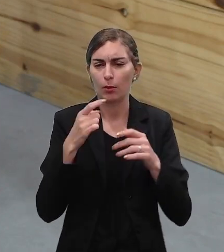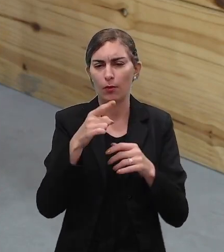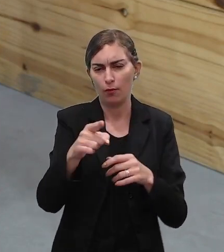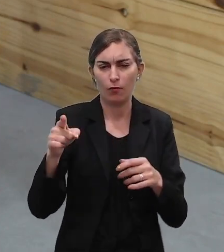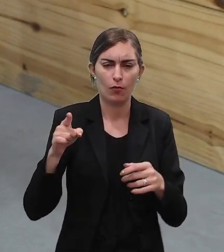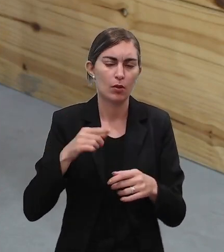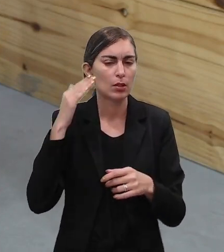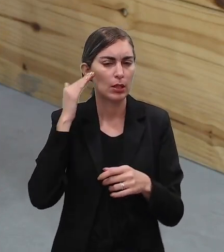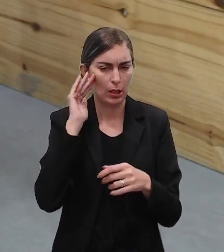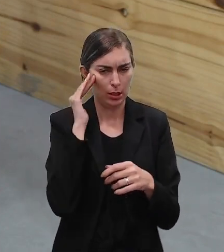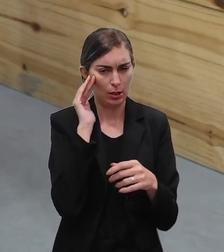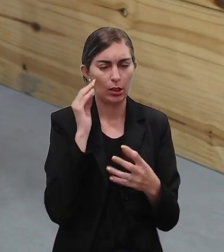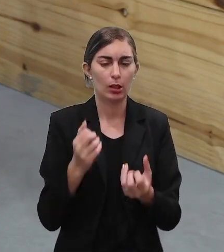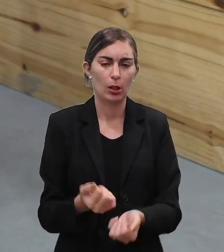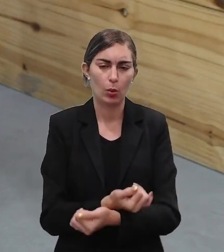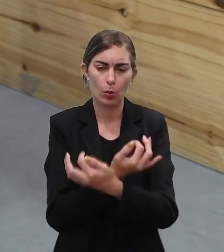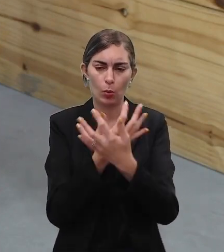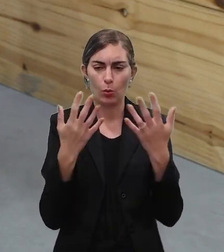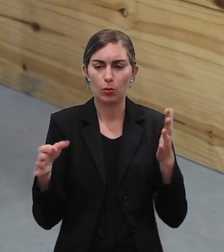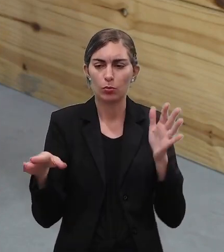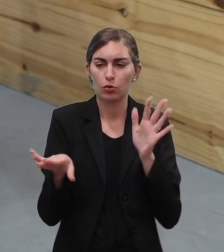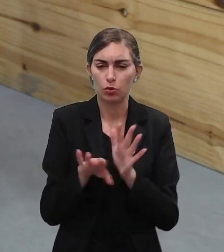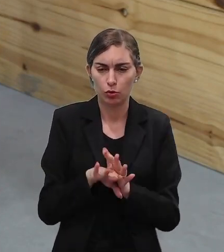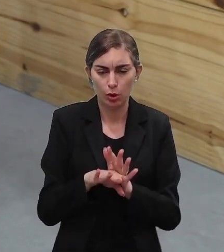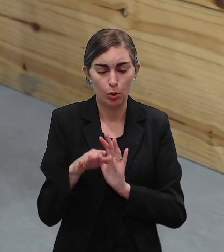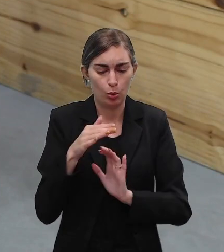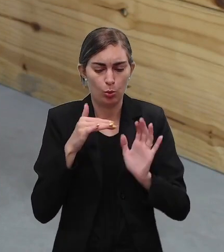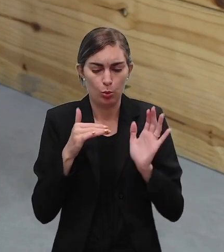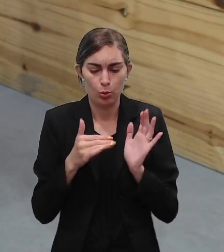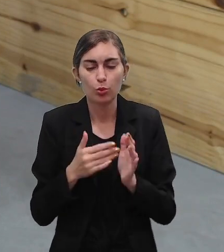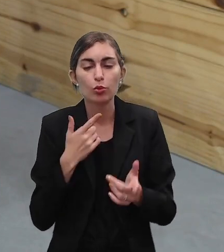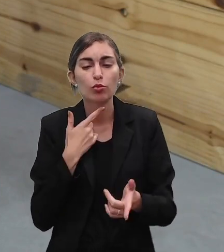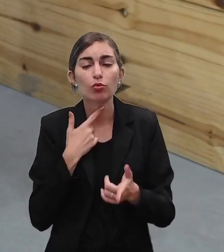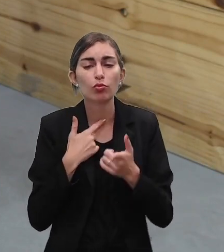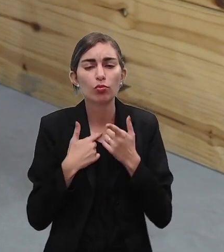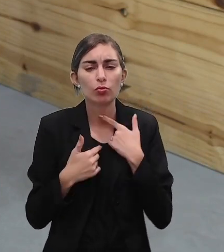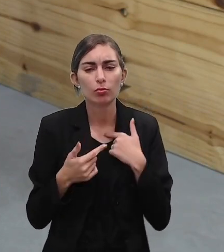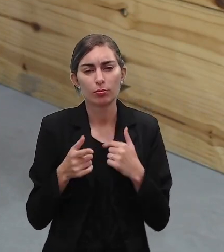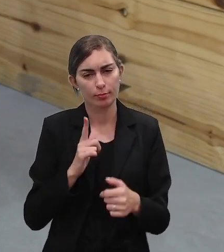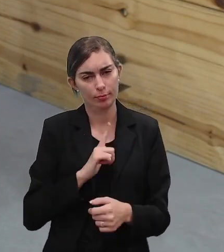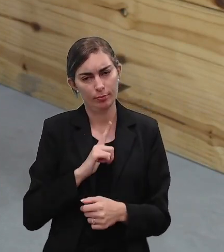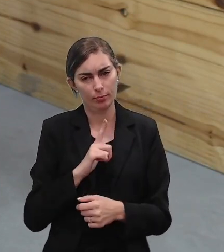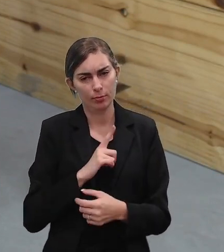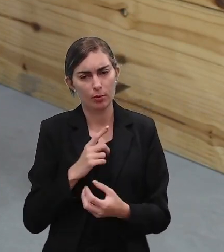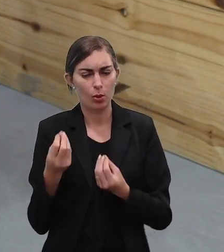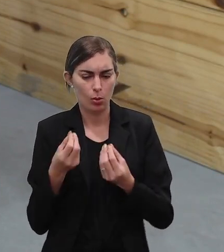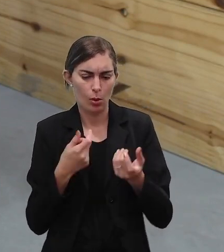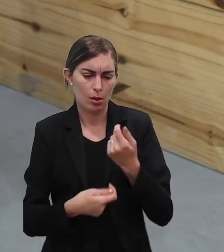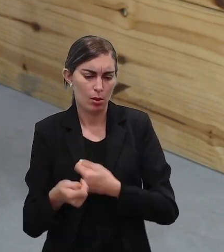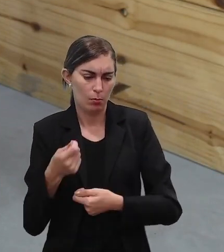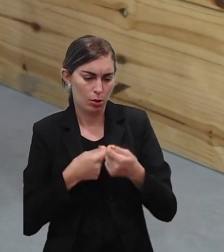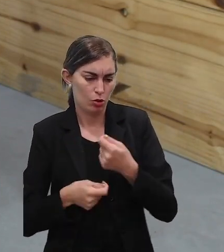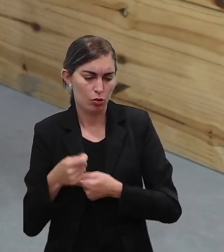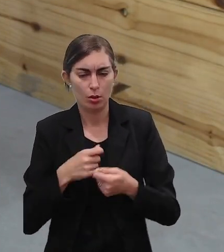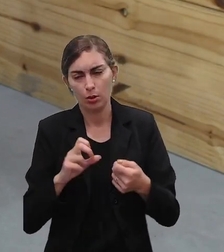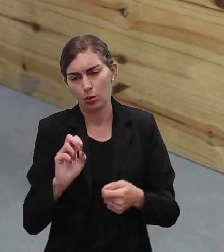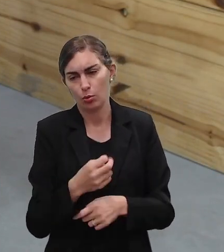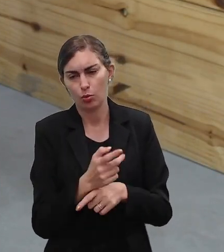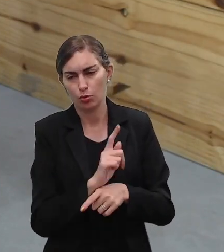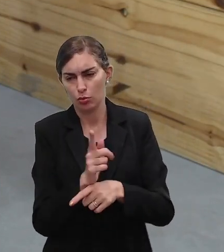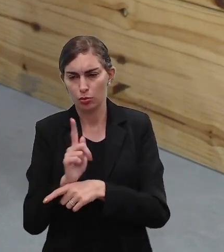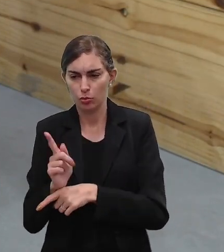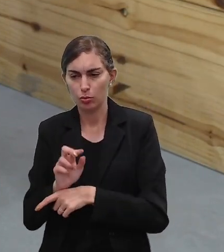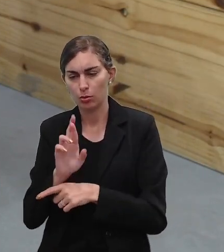vai entender? É que quando a gente chega com toda essa vontade que a gente tem, né? Como administrador ou gestor de